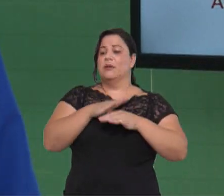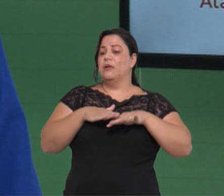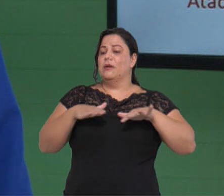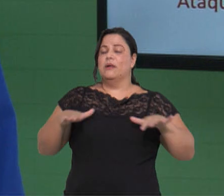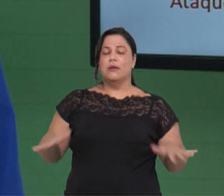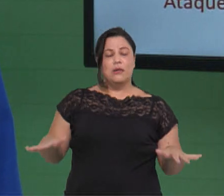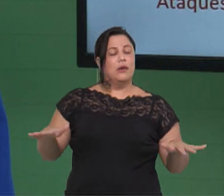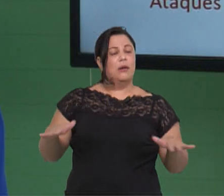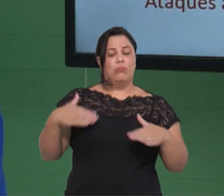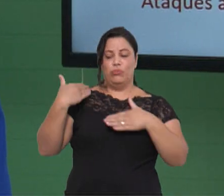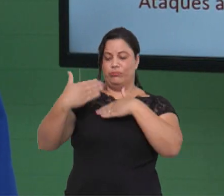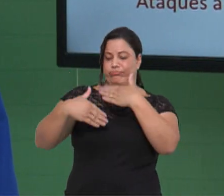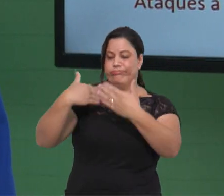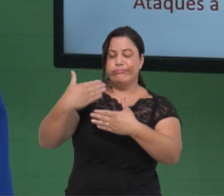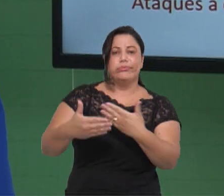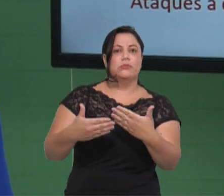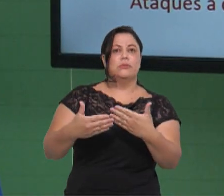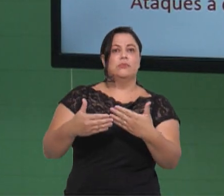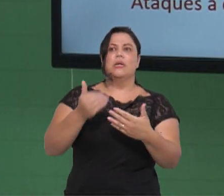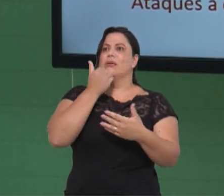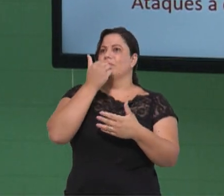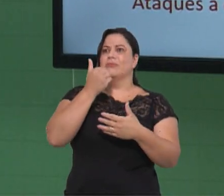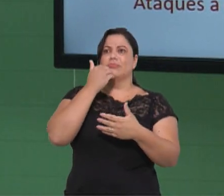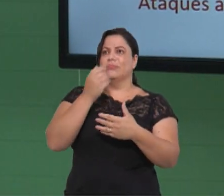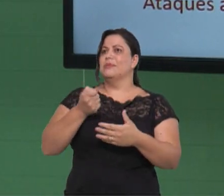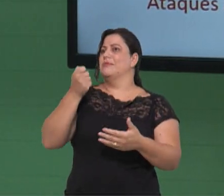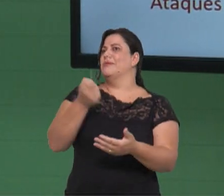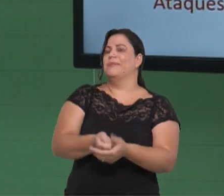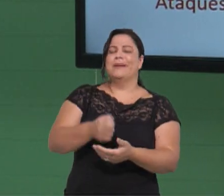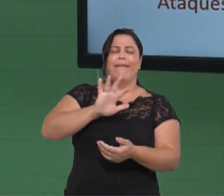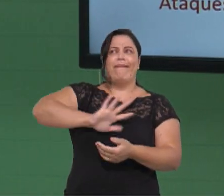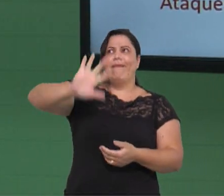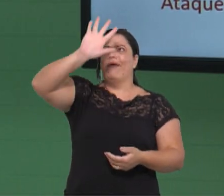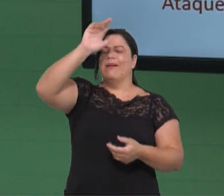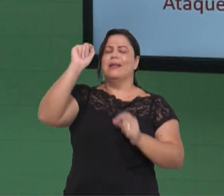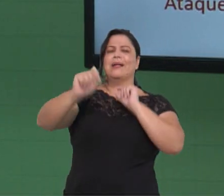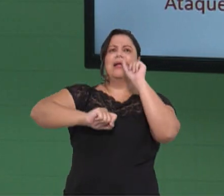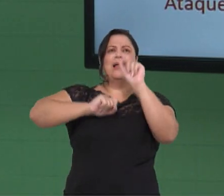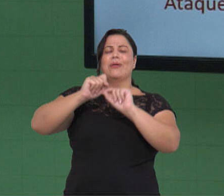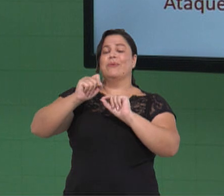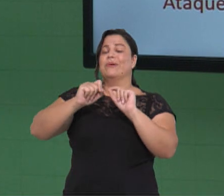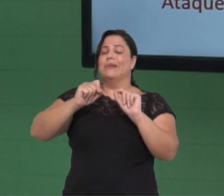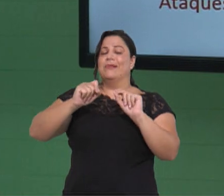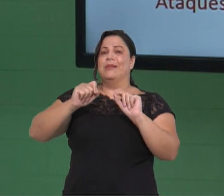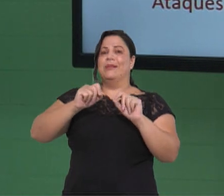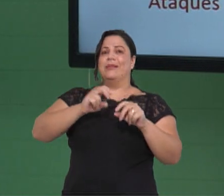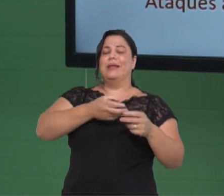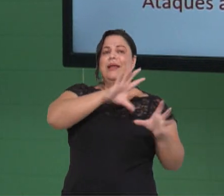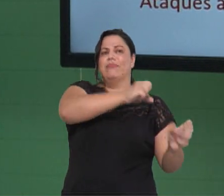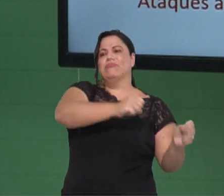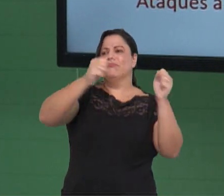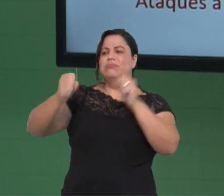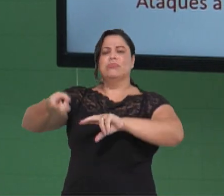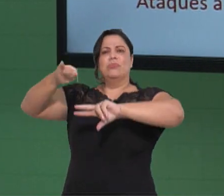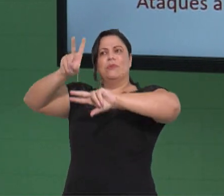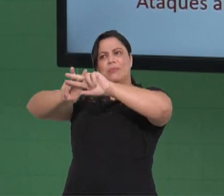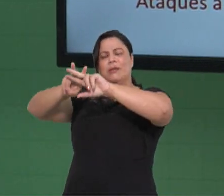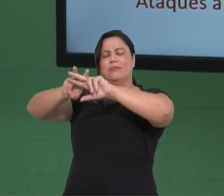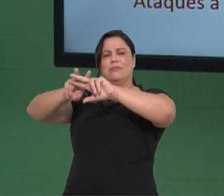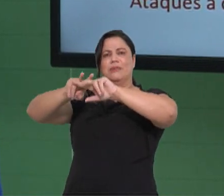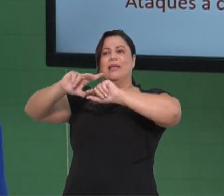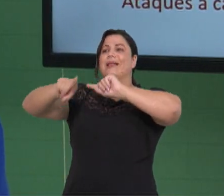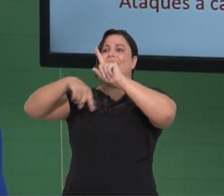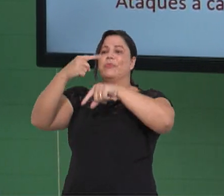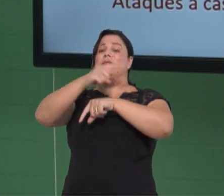fazer essa leitura da história e ele vai pagar muito caro com isso, tendo a sua cabeça decapitada, quando é construído um aparelho chamado guilhotina